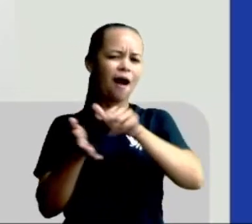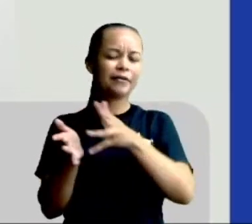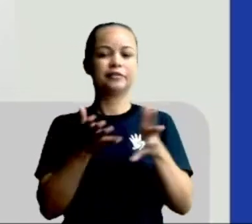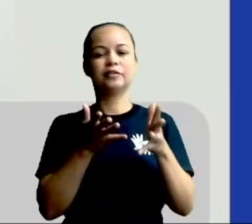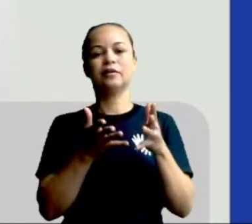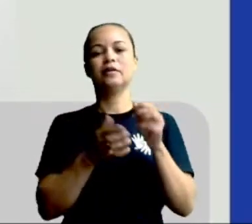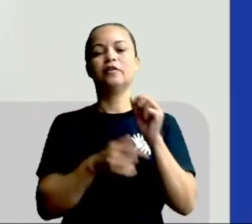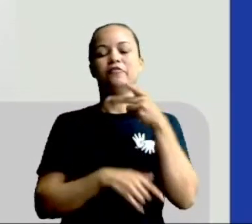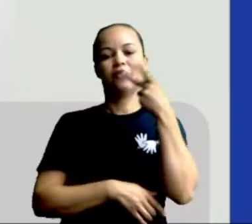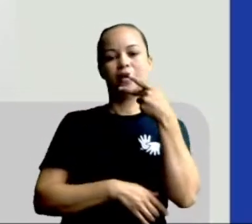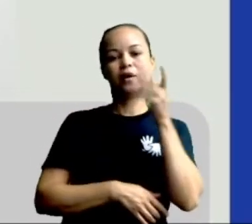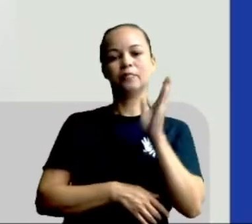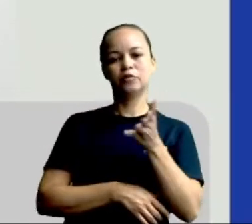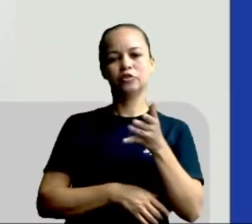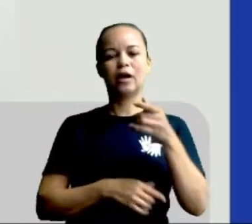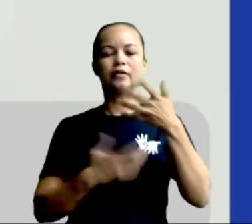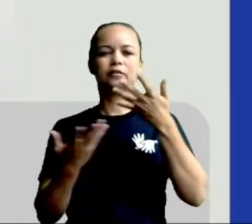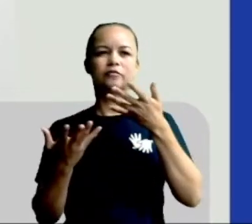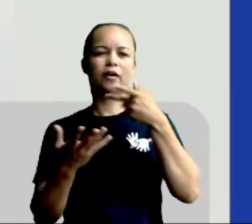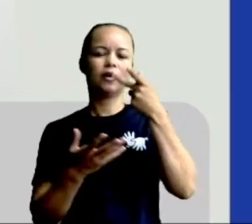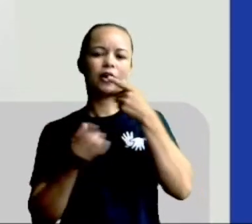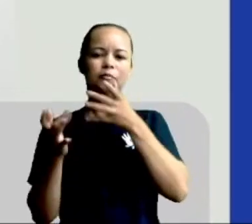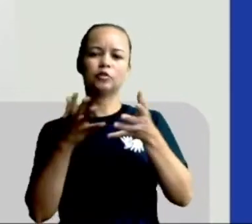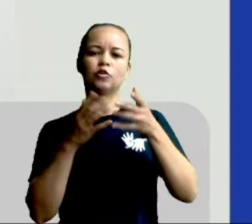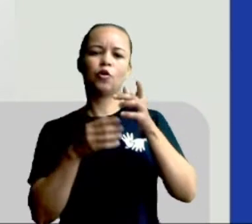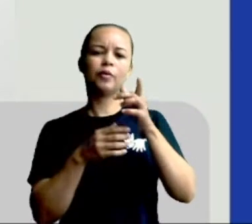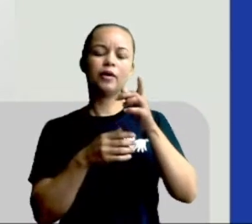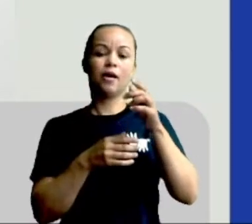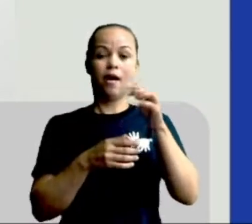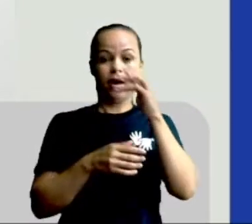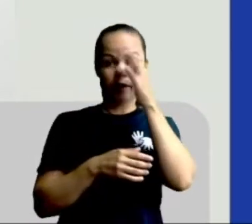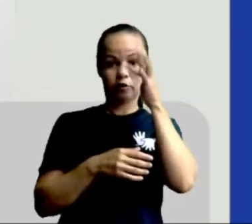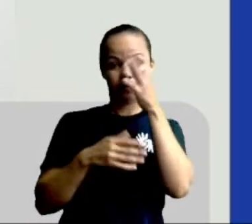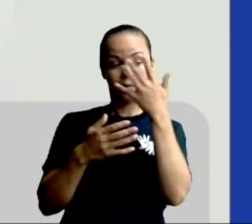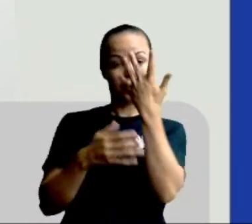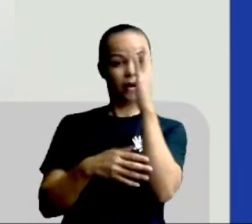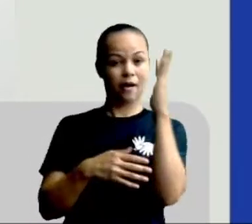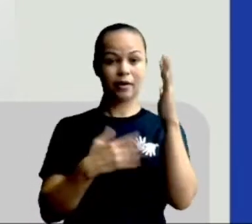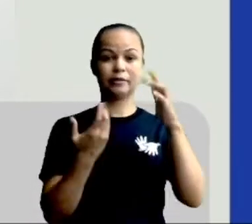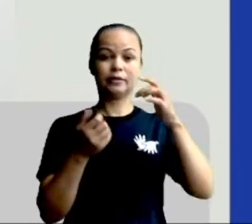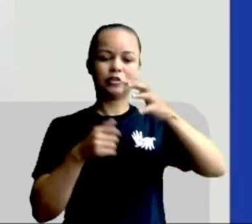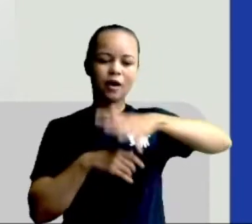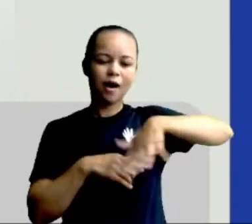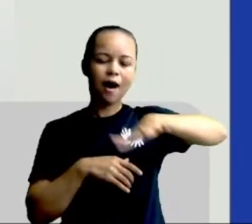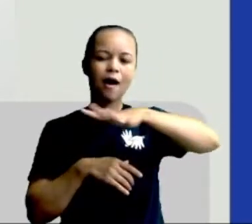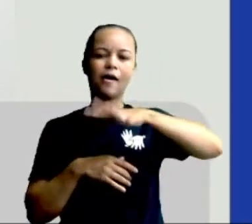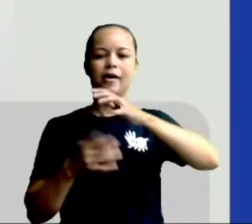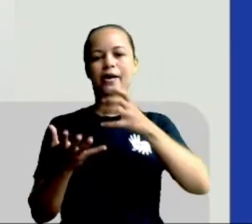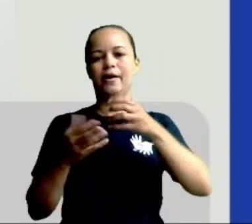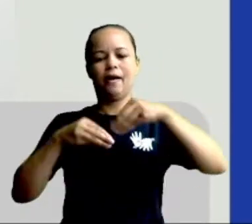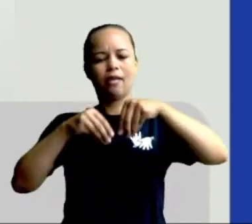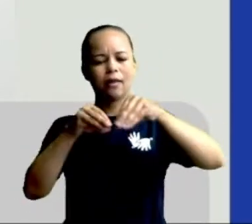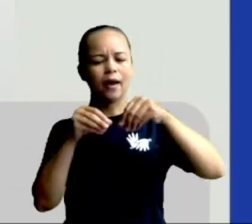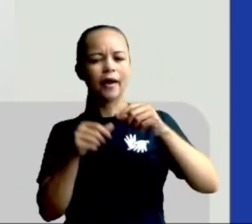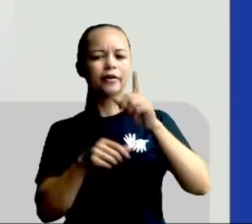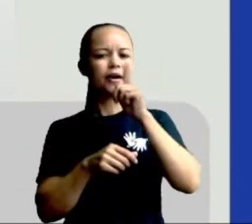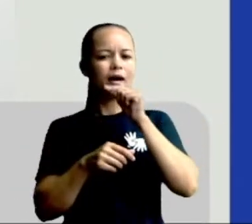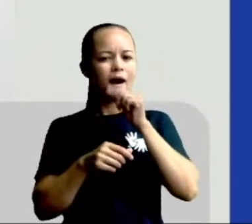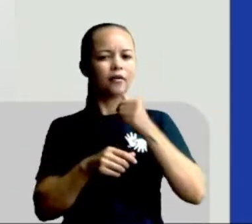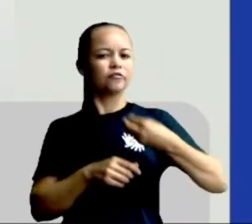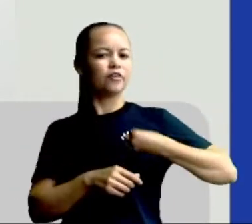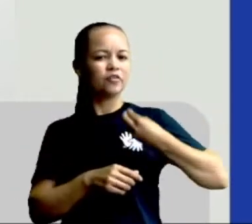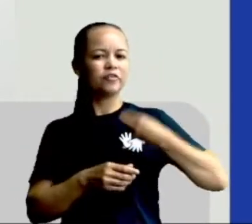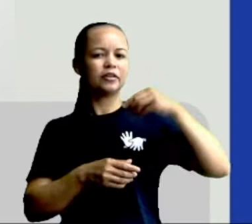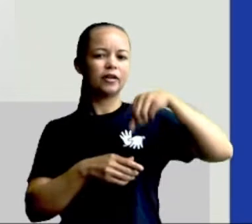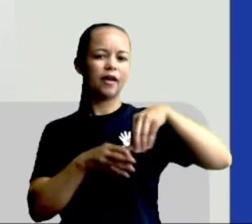sobre plantas aéreas, aquáticas, terrestres. E você também já viu a questão aqui das partes das